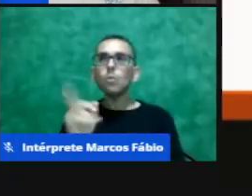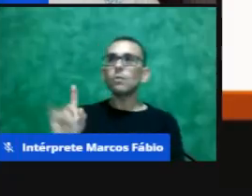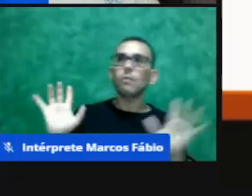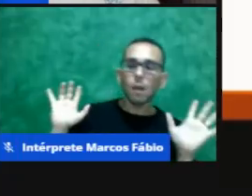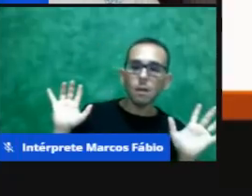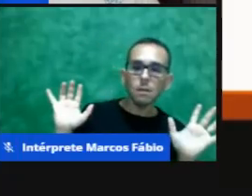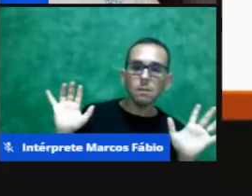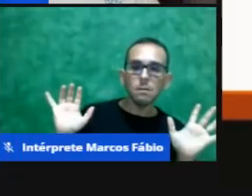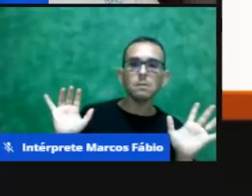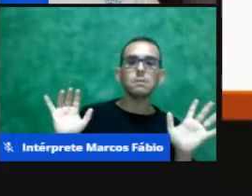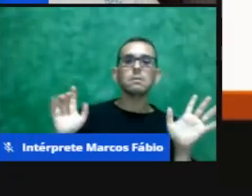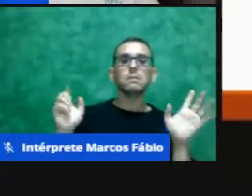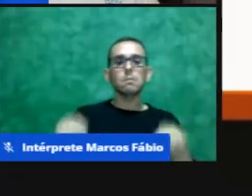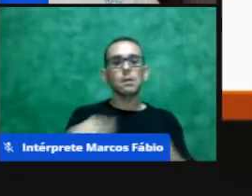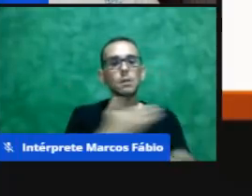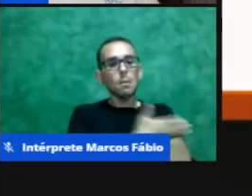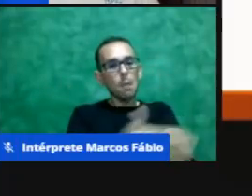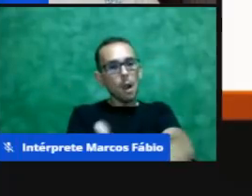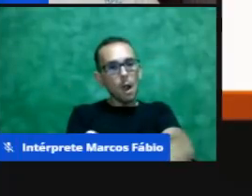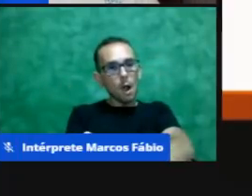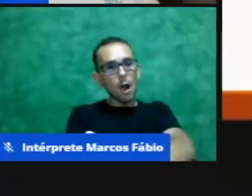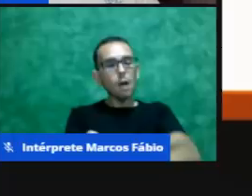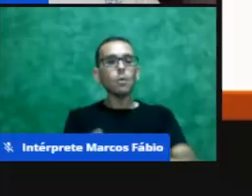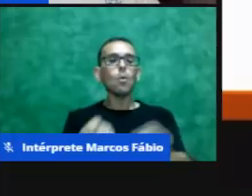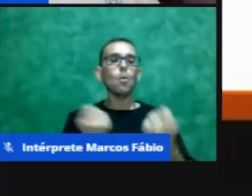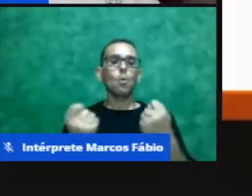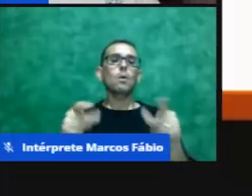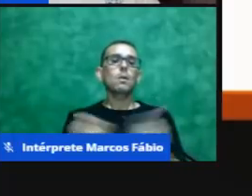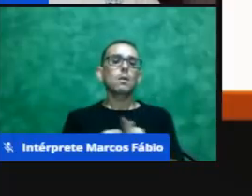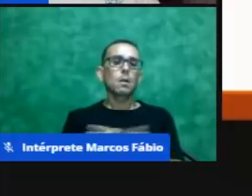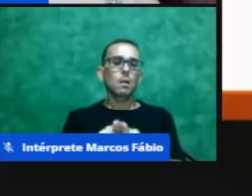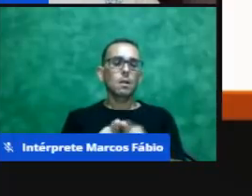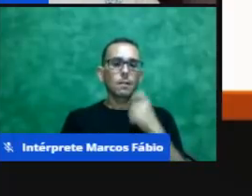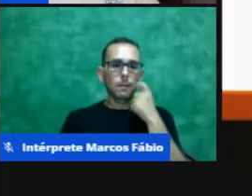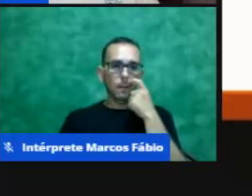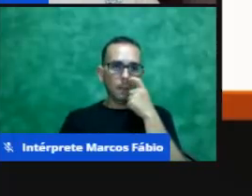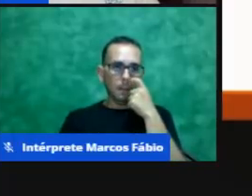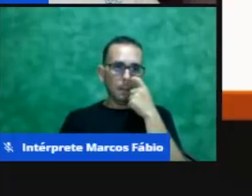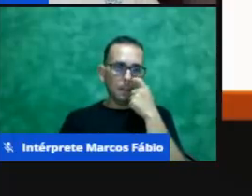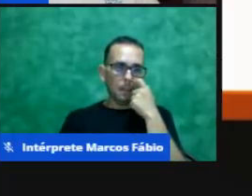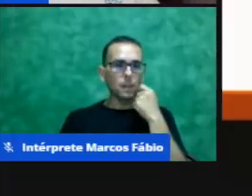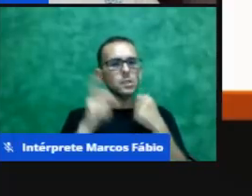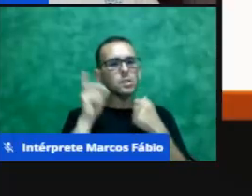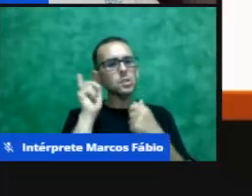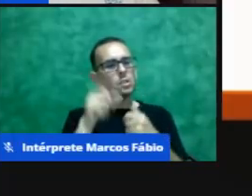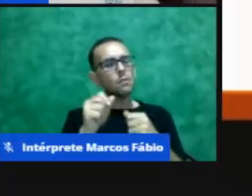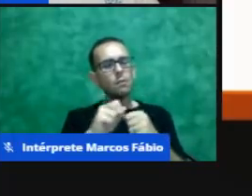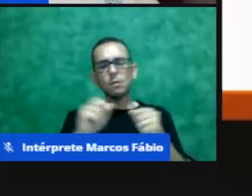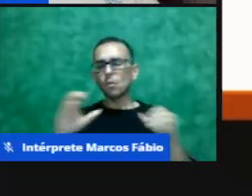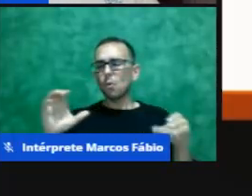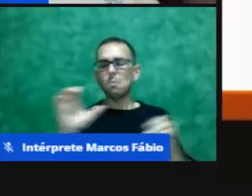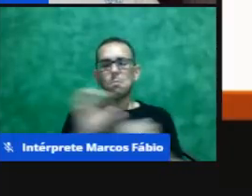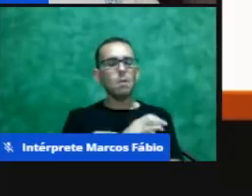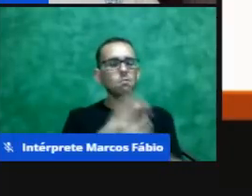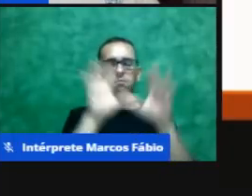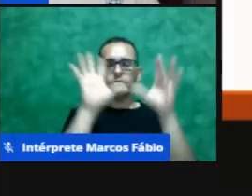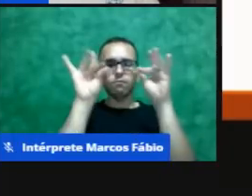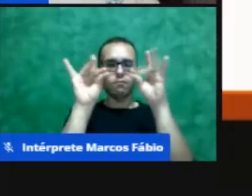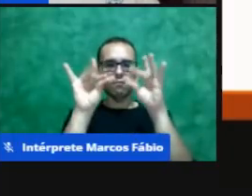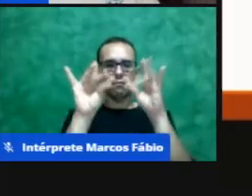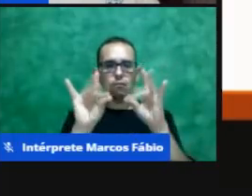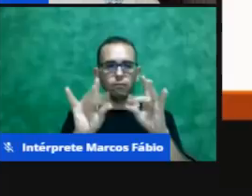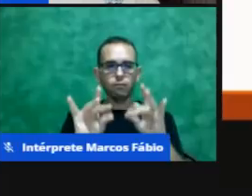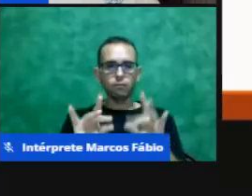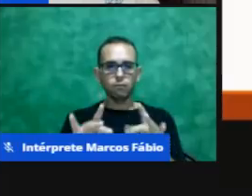Então, porque tem gente que entrega em branco, então a gente tem que ter esse controle aqui também, tá? E aí ele já vem automático aqui, a gente colocou a forma, né, eu coloquei